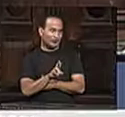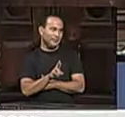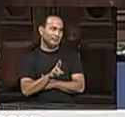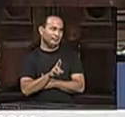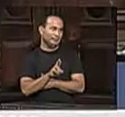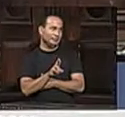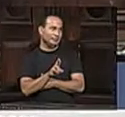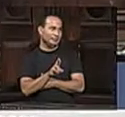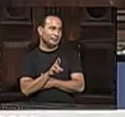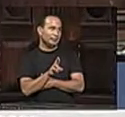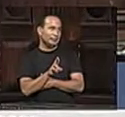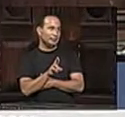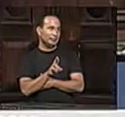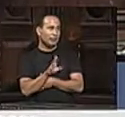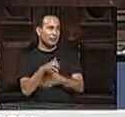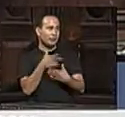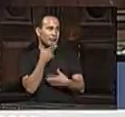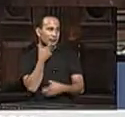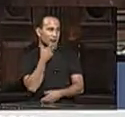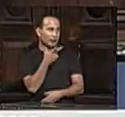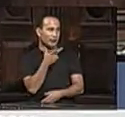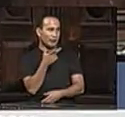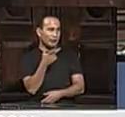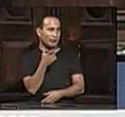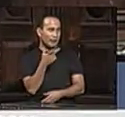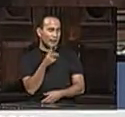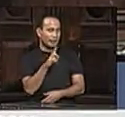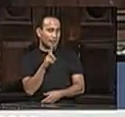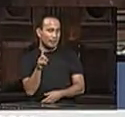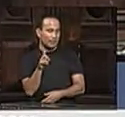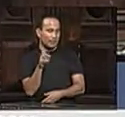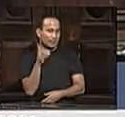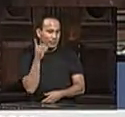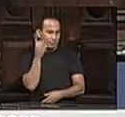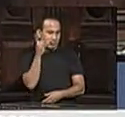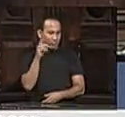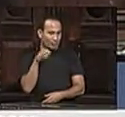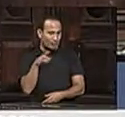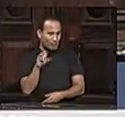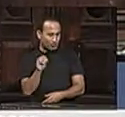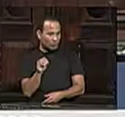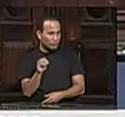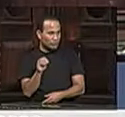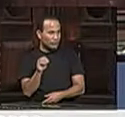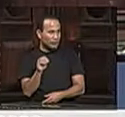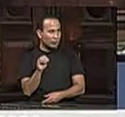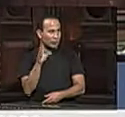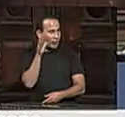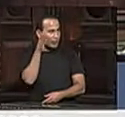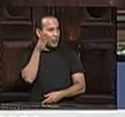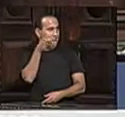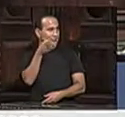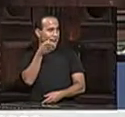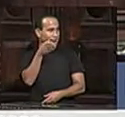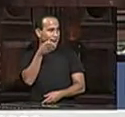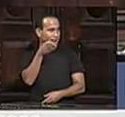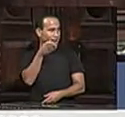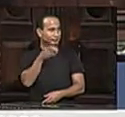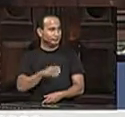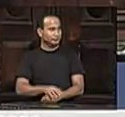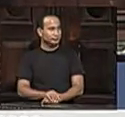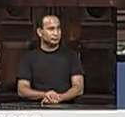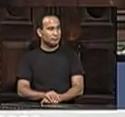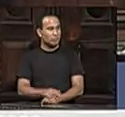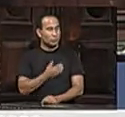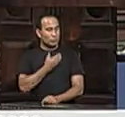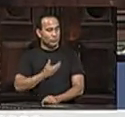de reais, que, como disse, não cabe o deputado Paulo Ramos. A decisão discricionária